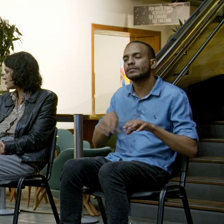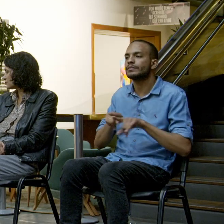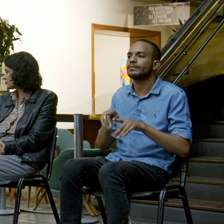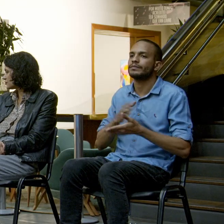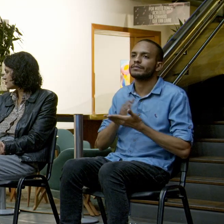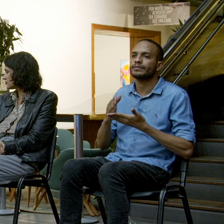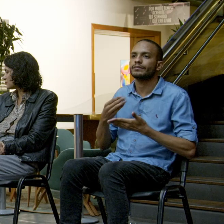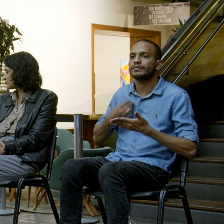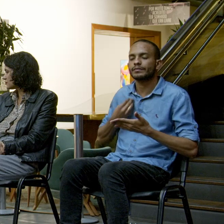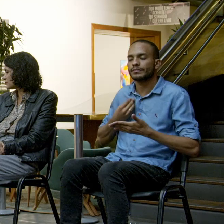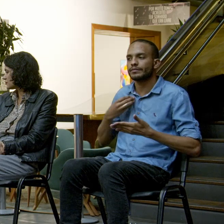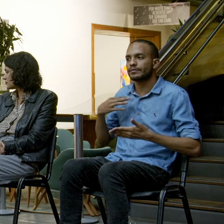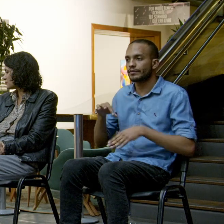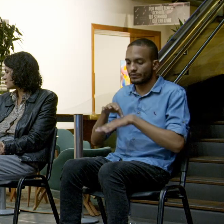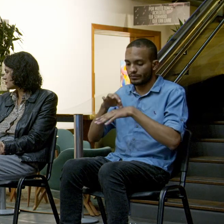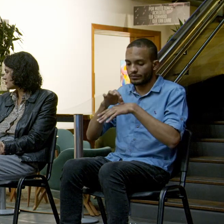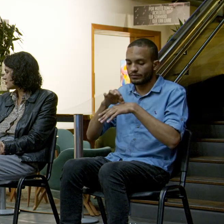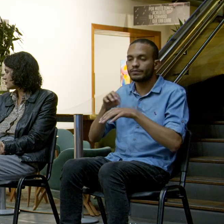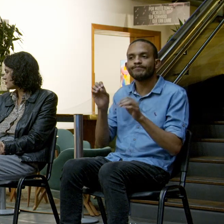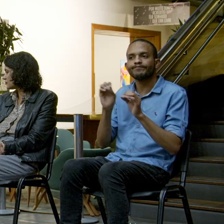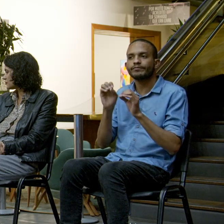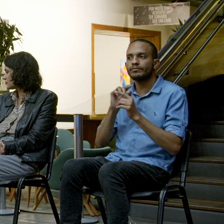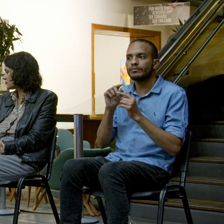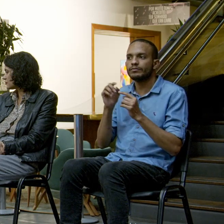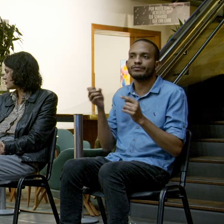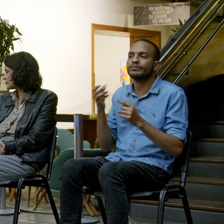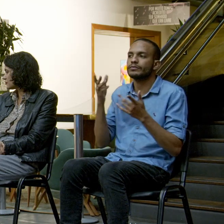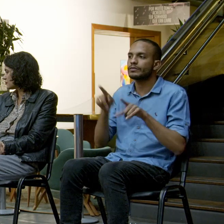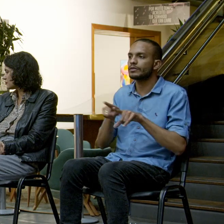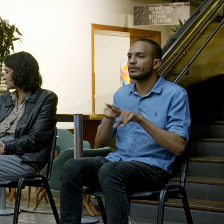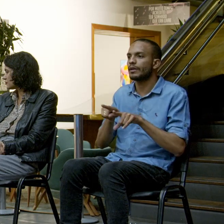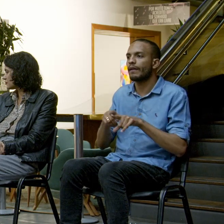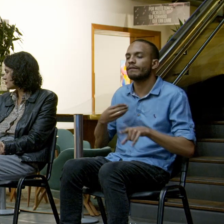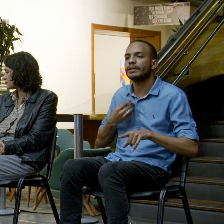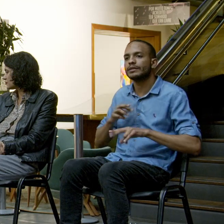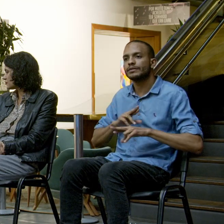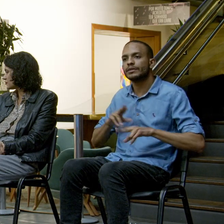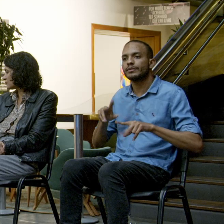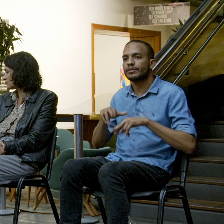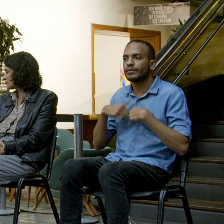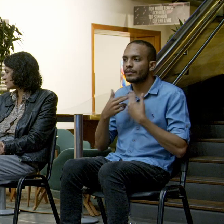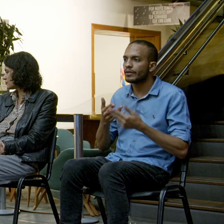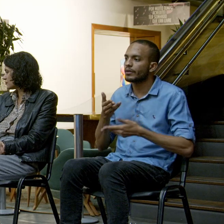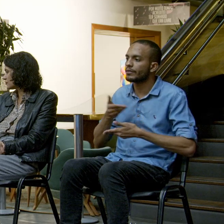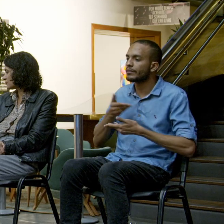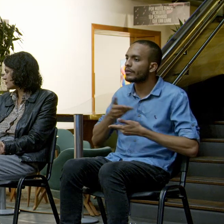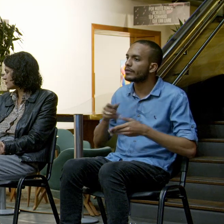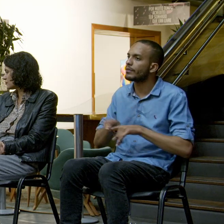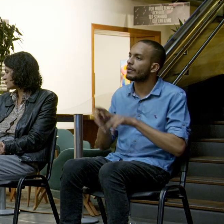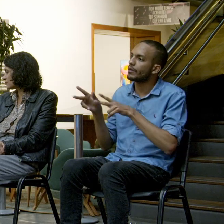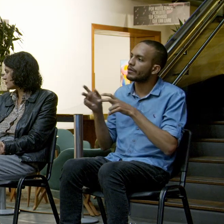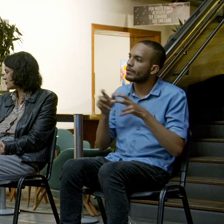começar pela sobrevivência física, que não é nada trivial, passando pela vida em comum, a partilha, o reconhecimento